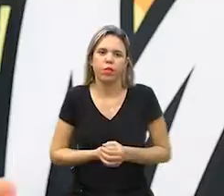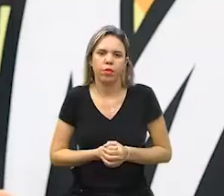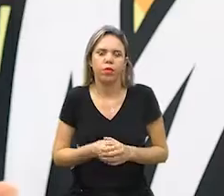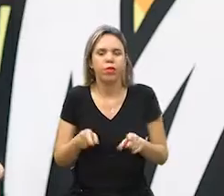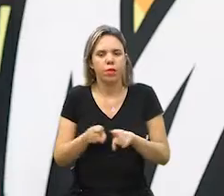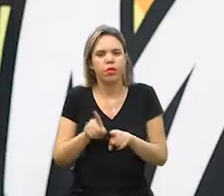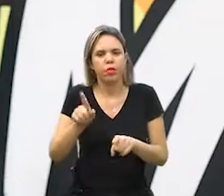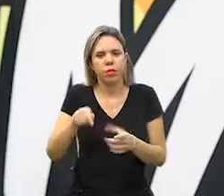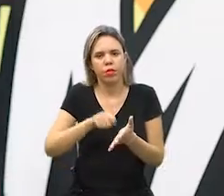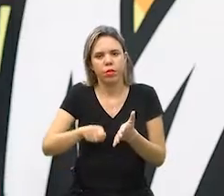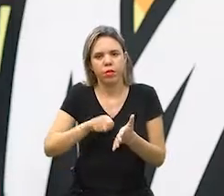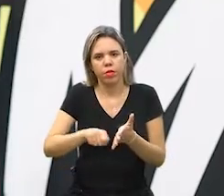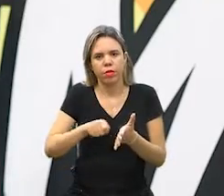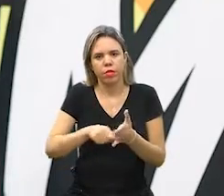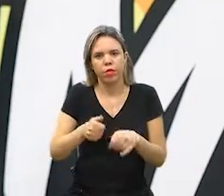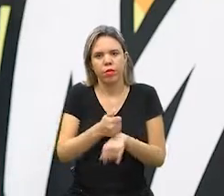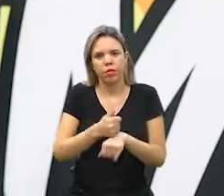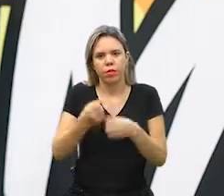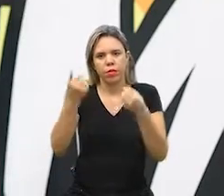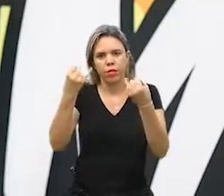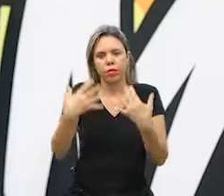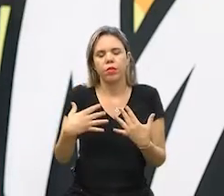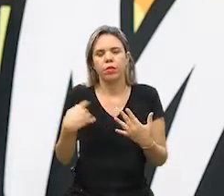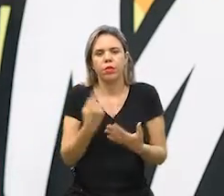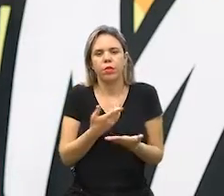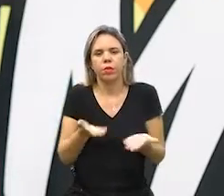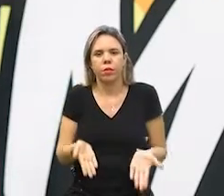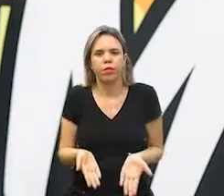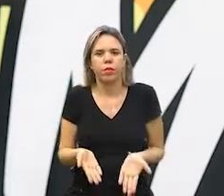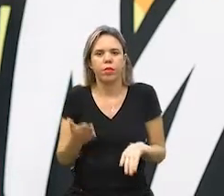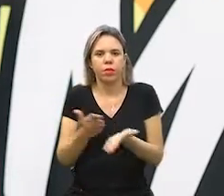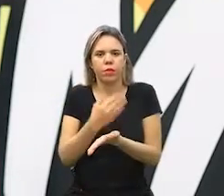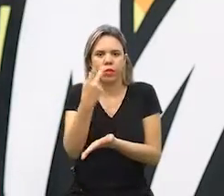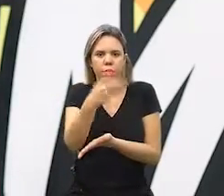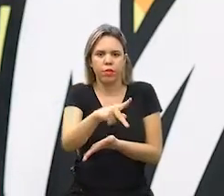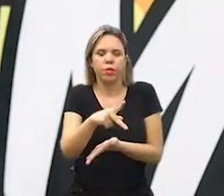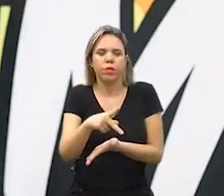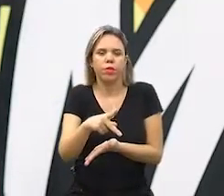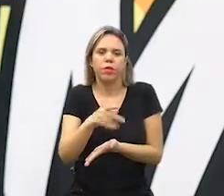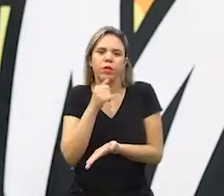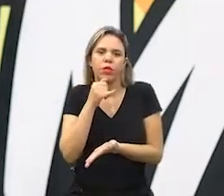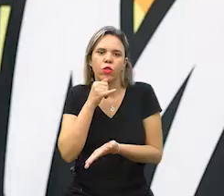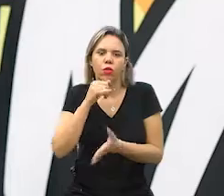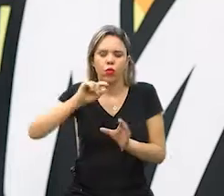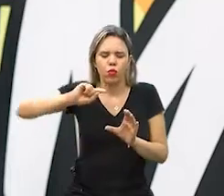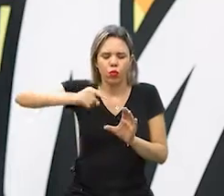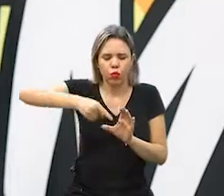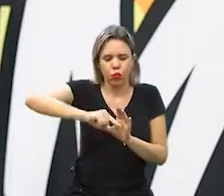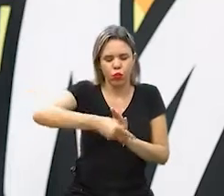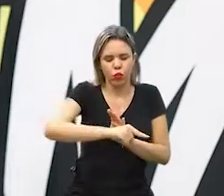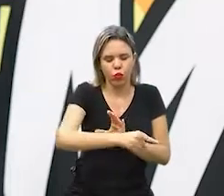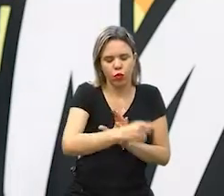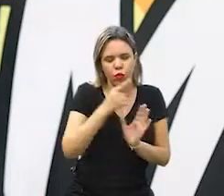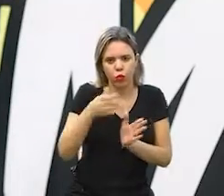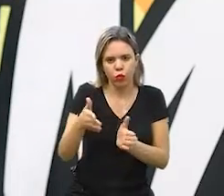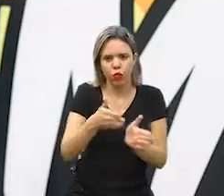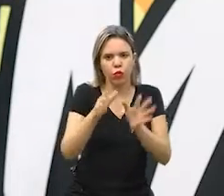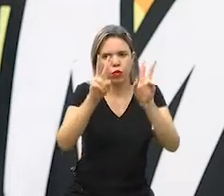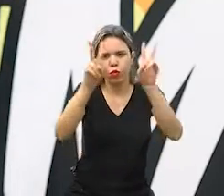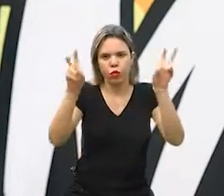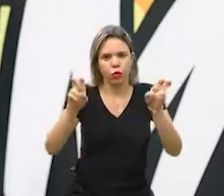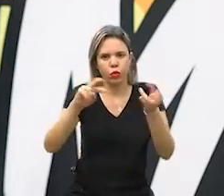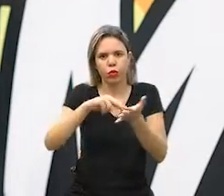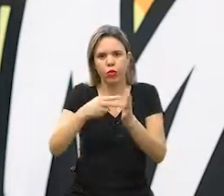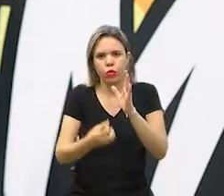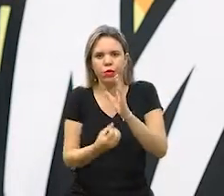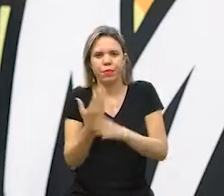Paulo, que também é escritor, e vai contar um pouquinho para a gente do livro dele, No Fundo do Rio. Então, do que se trata No Fundo do